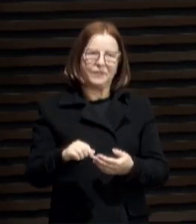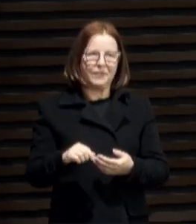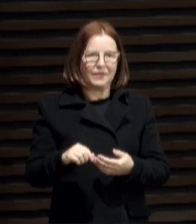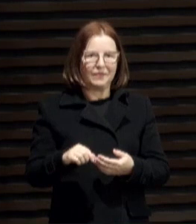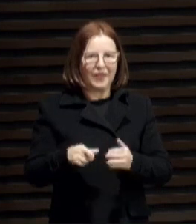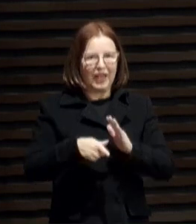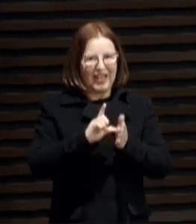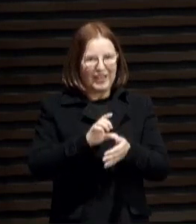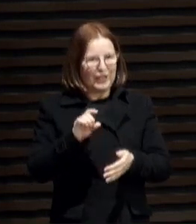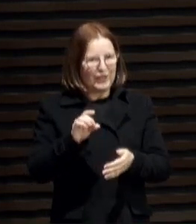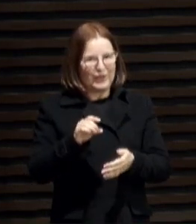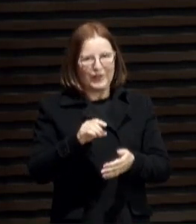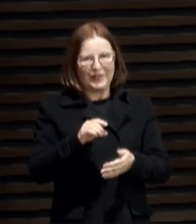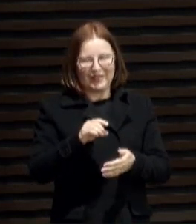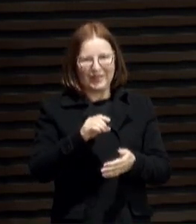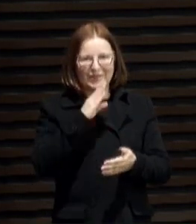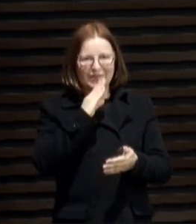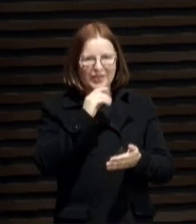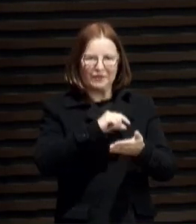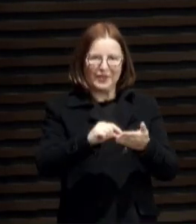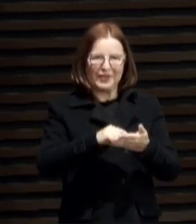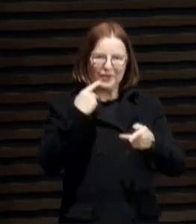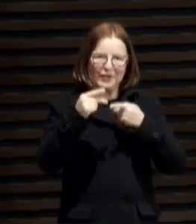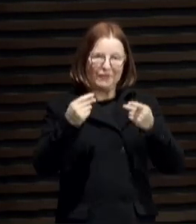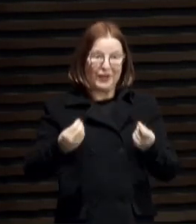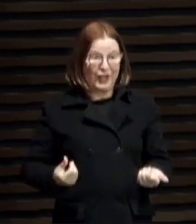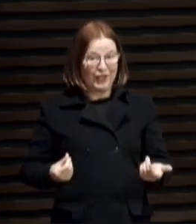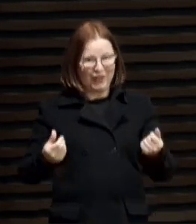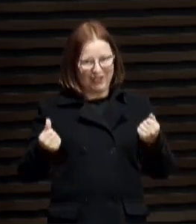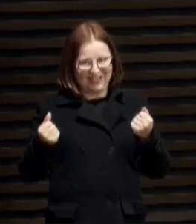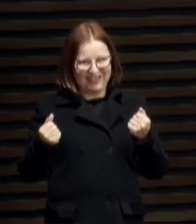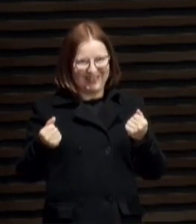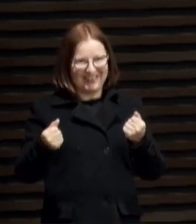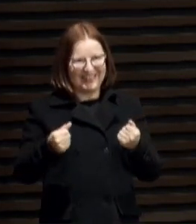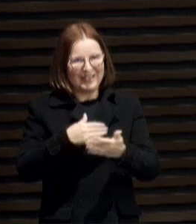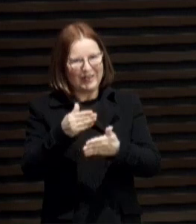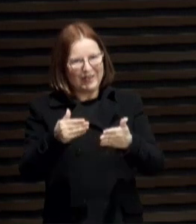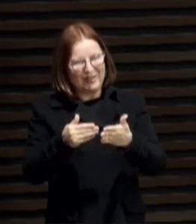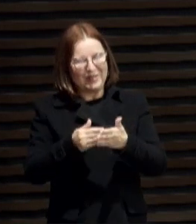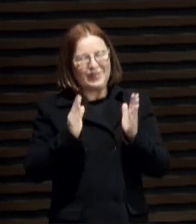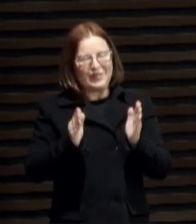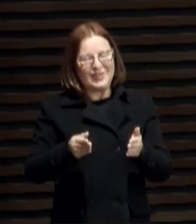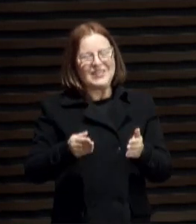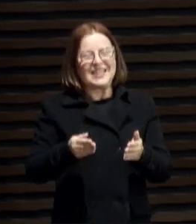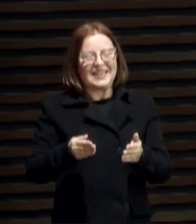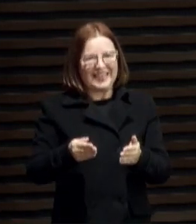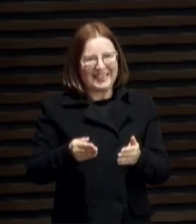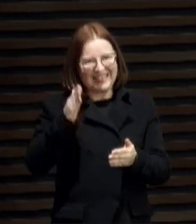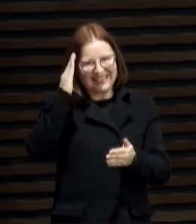dinheiro. Todo mundo sabe, conhece de cor e salteado o texto de Malaquias 3:10, né?